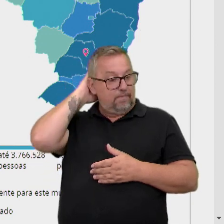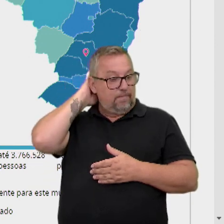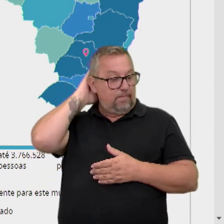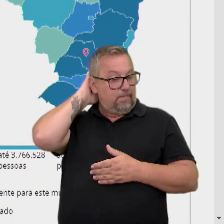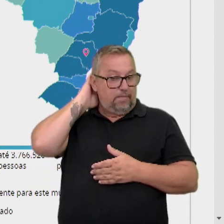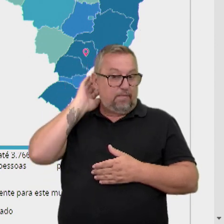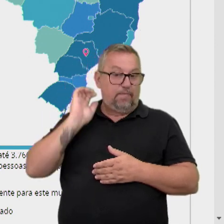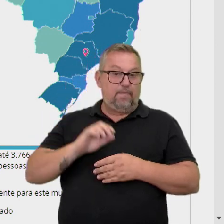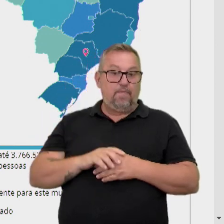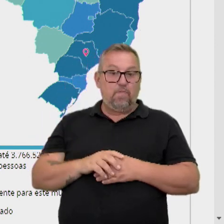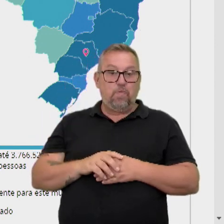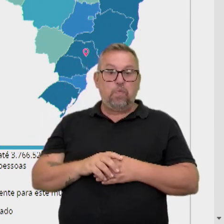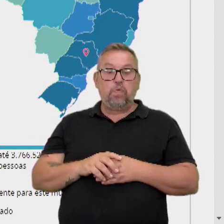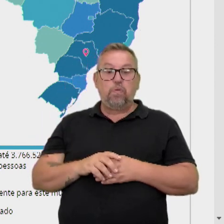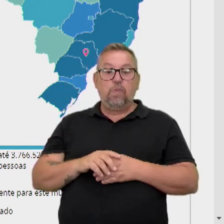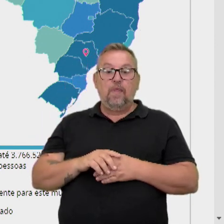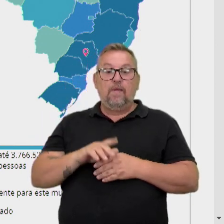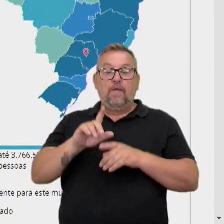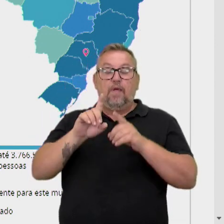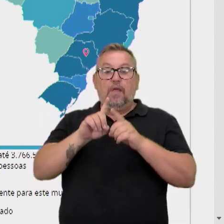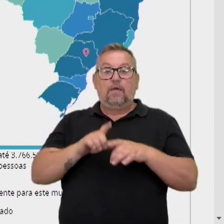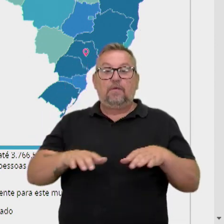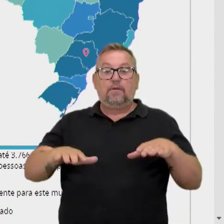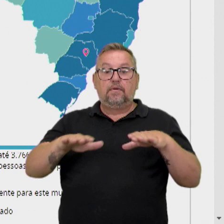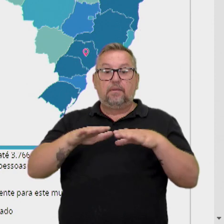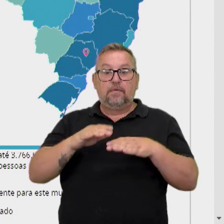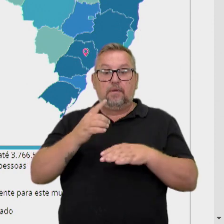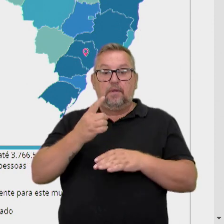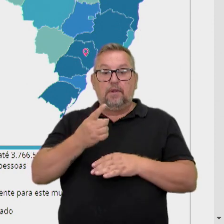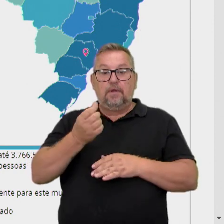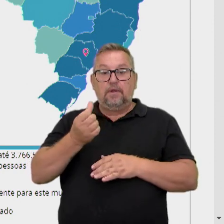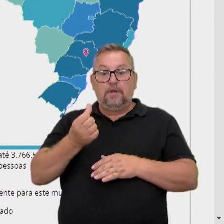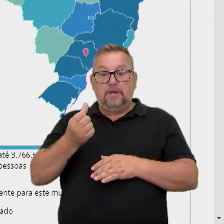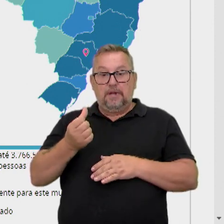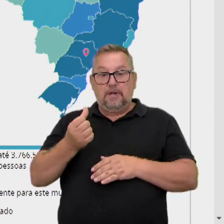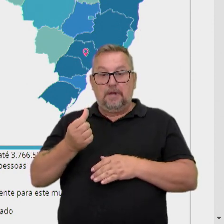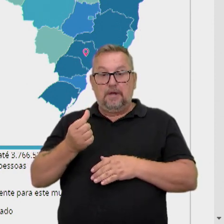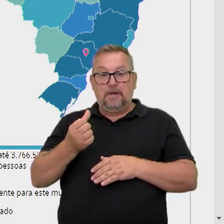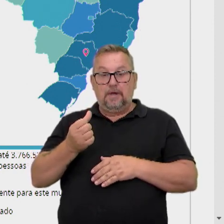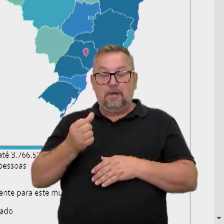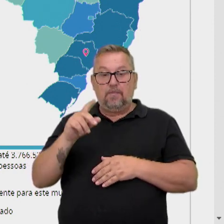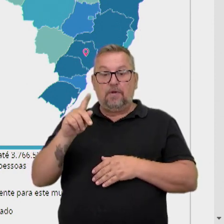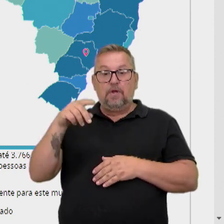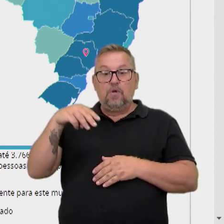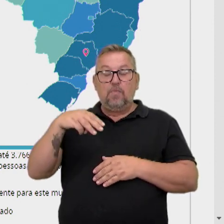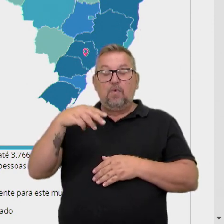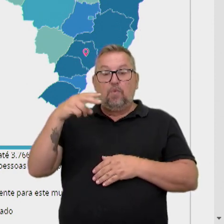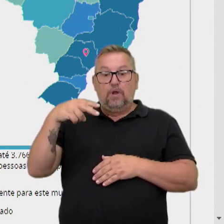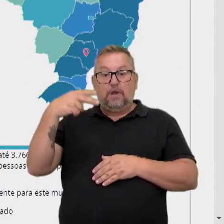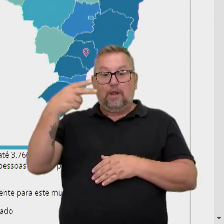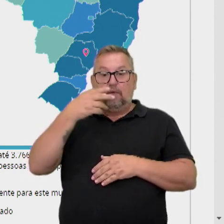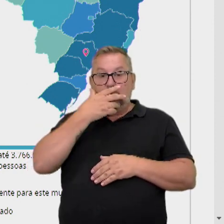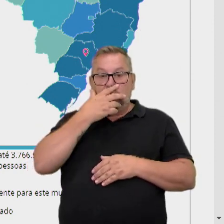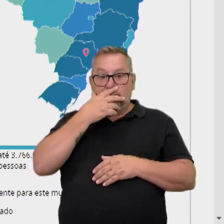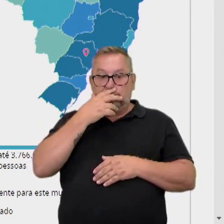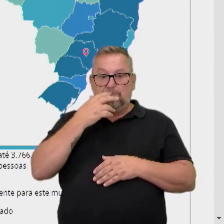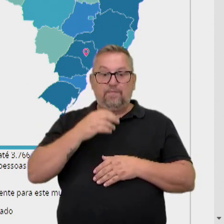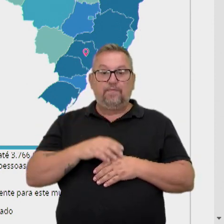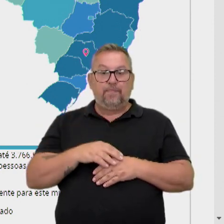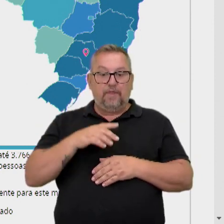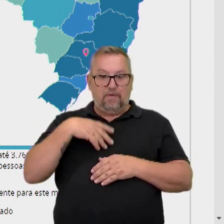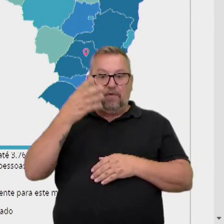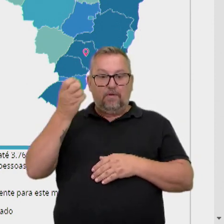Veja a densidade demográfica, né, tem 166 habitantes por quilômetro quadrado. A gente já falou sobre a questão da